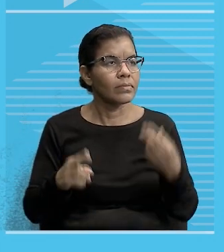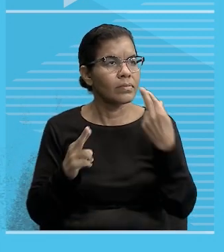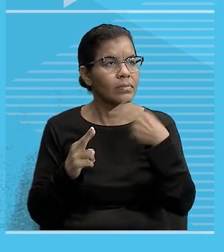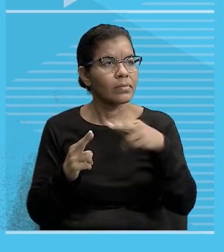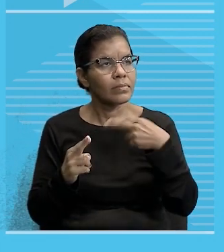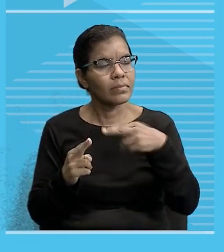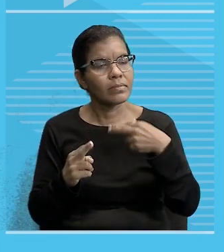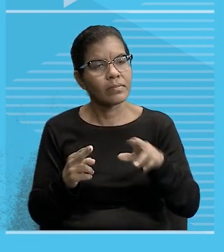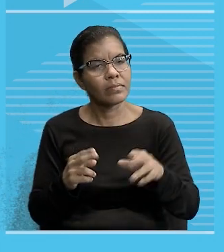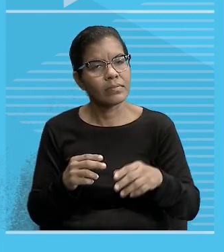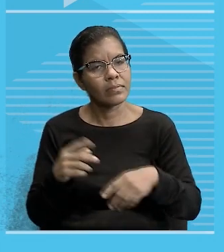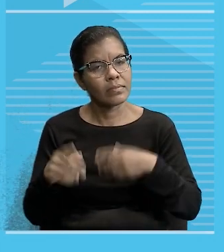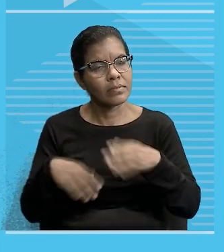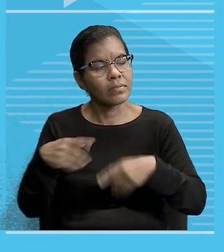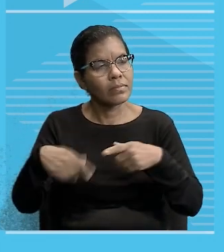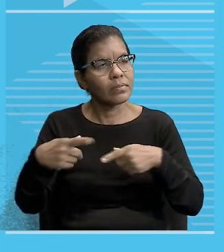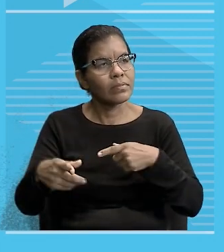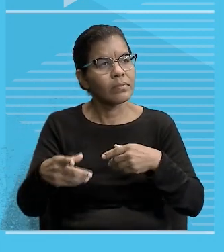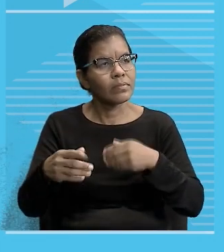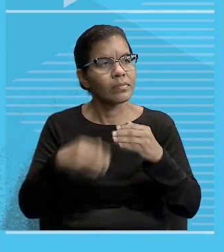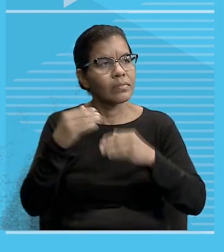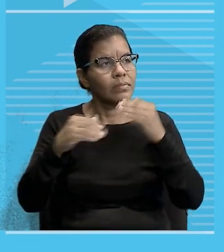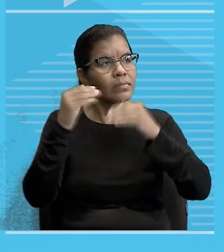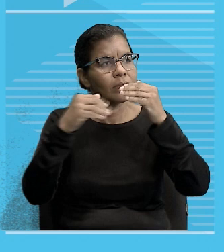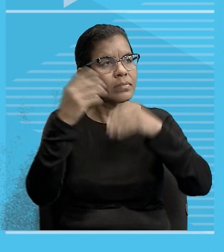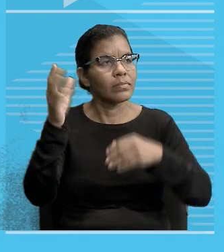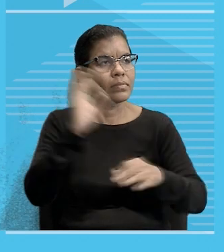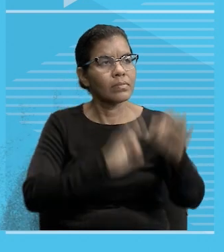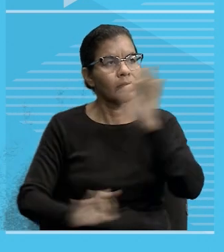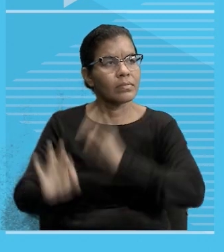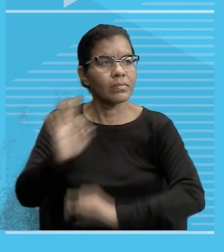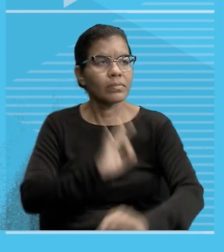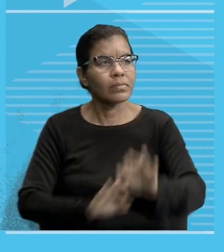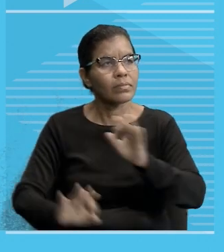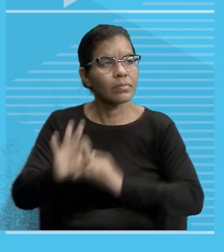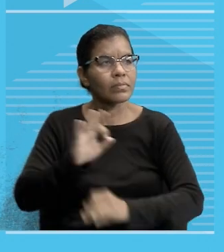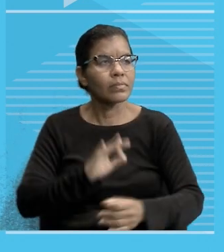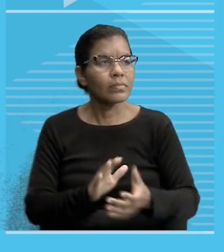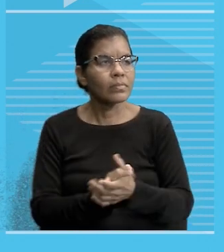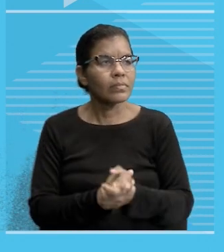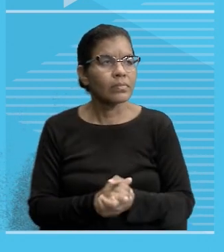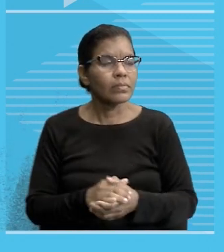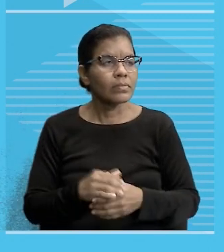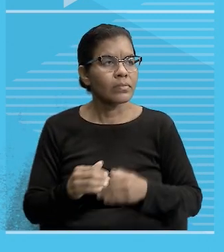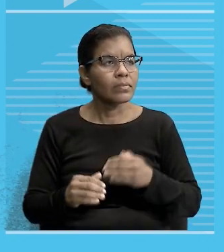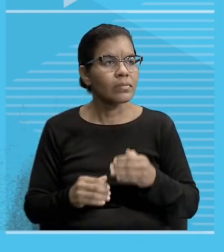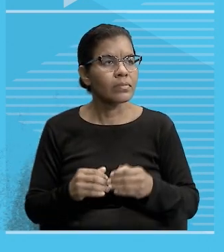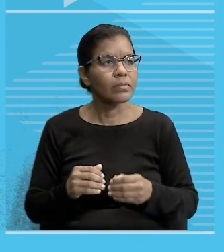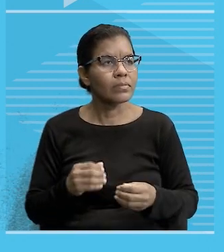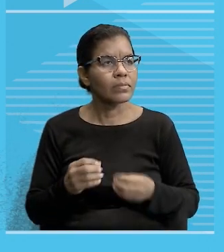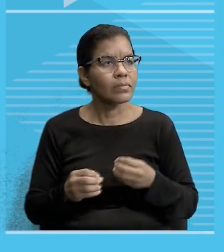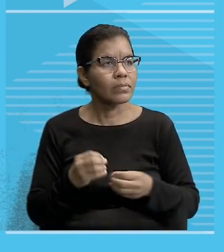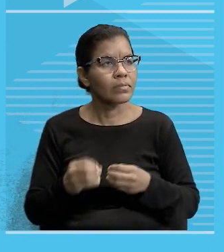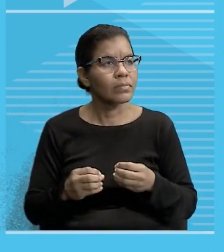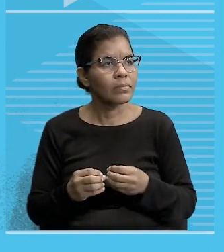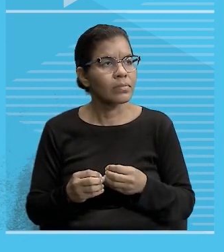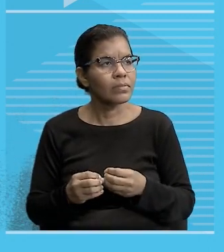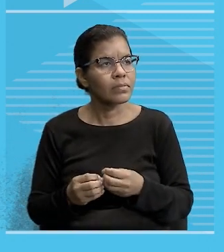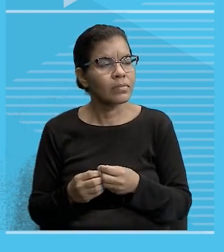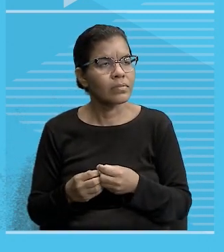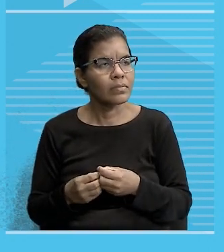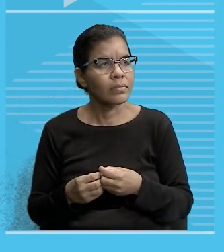seus relacionamentos com outros processos da organização e com fornecedores